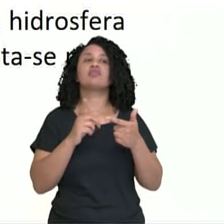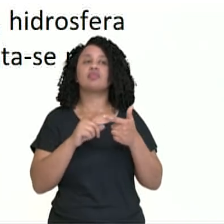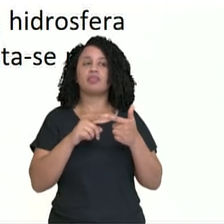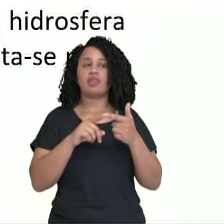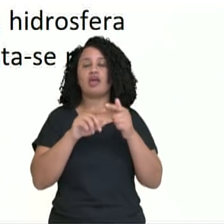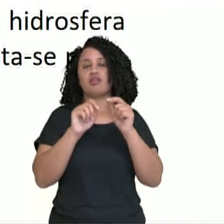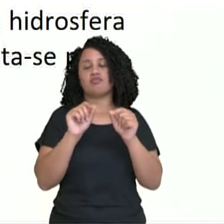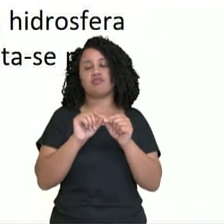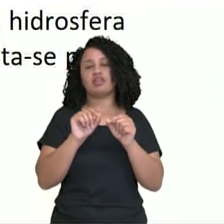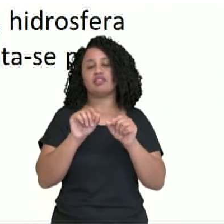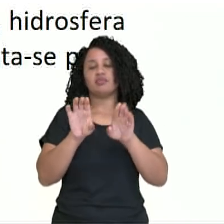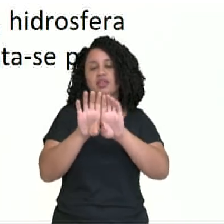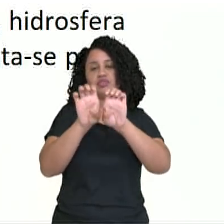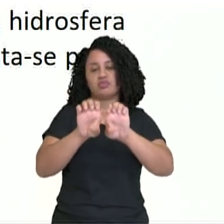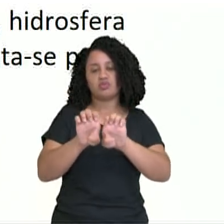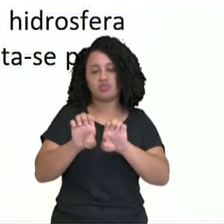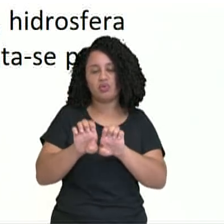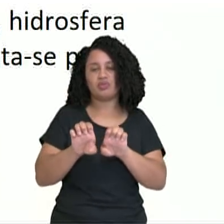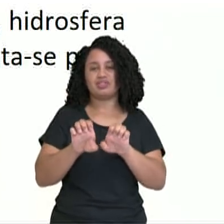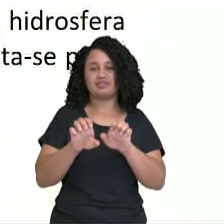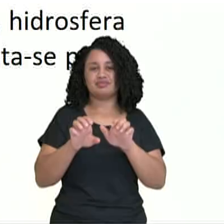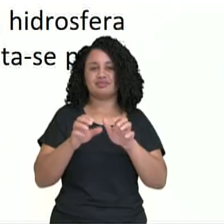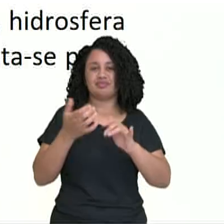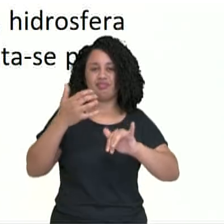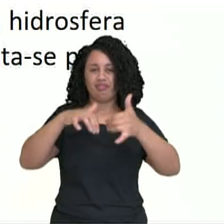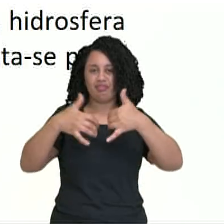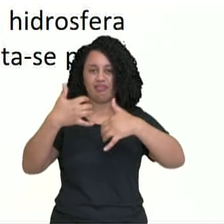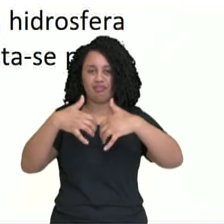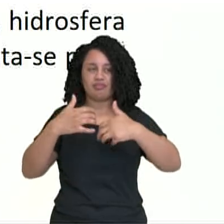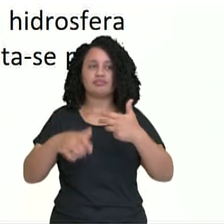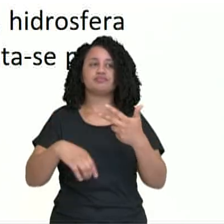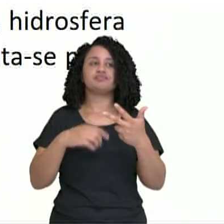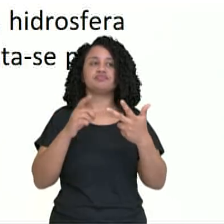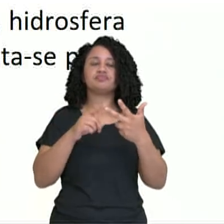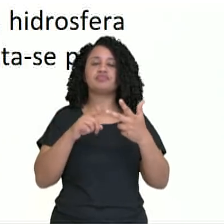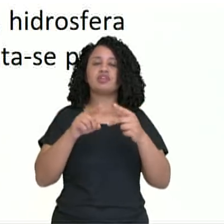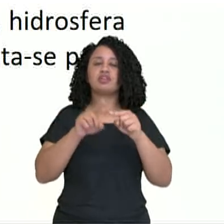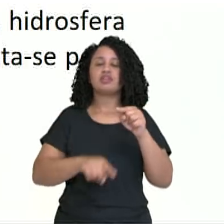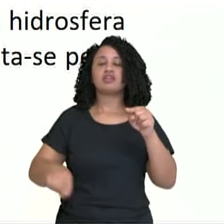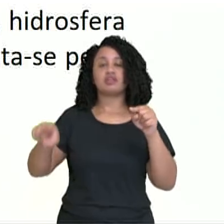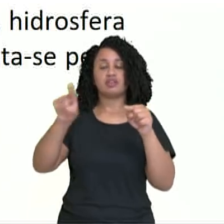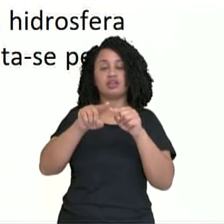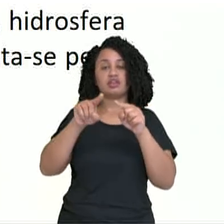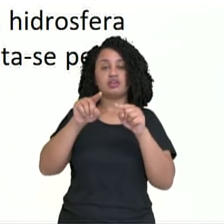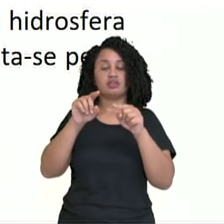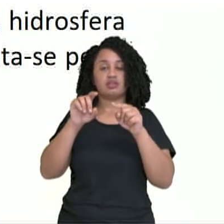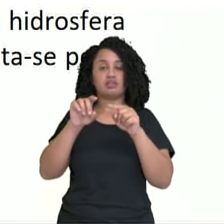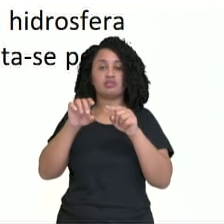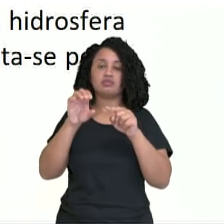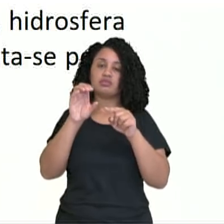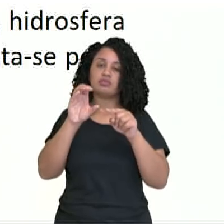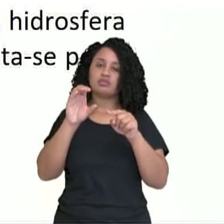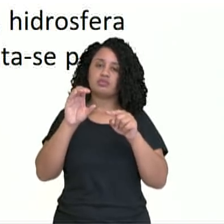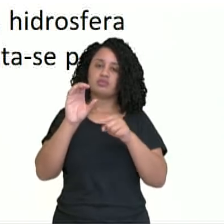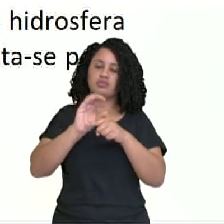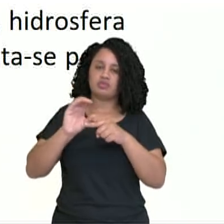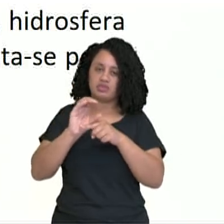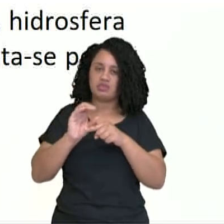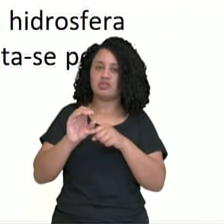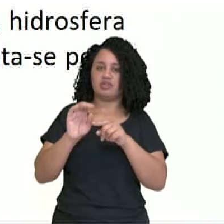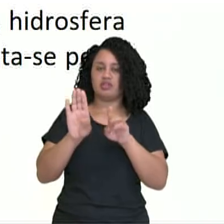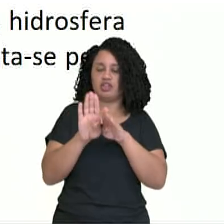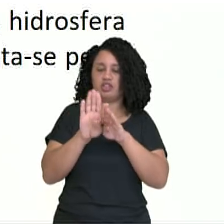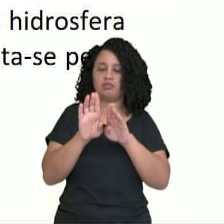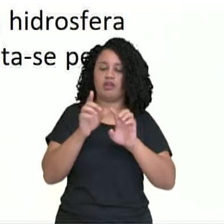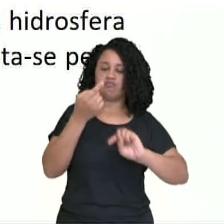parte de estruturas orgânicas. Ainda, o ciclo de carbono, ele envolve o ciclo geoquímico, o geológico e o biológico,